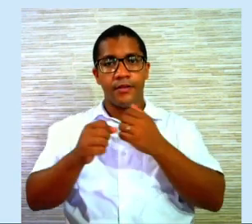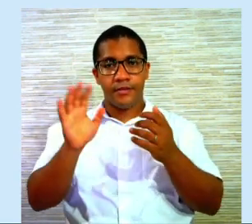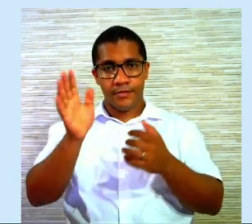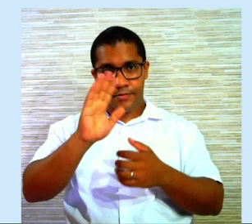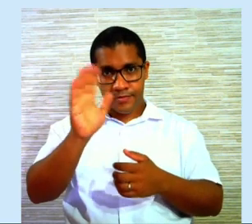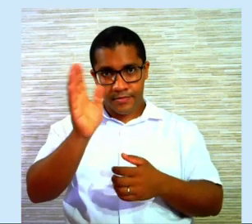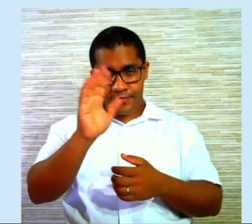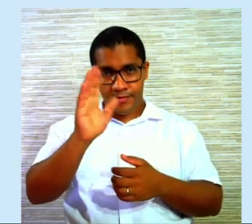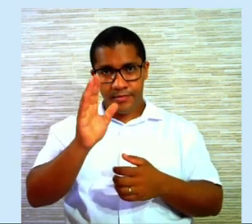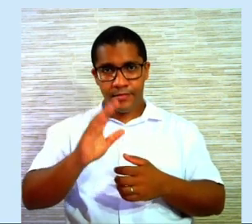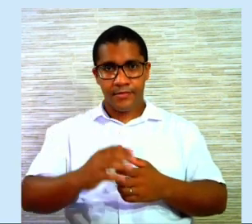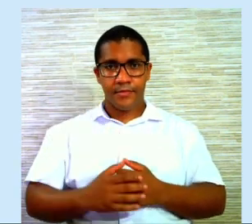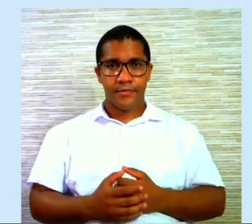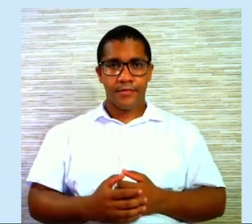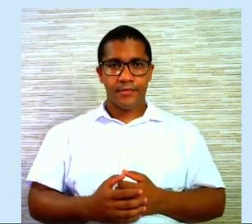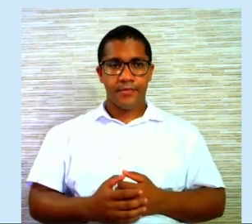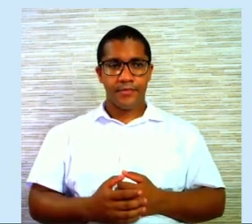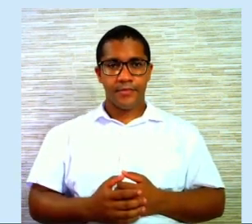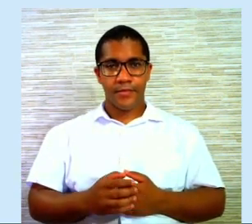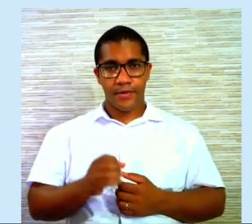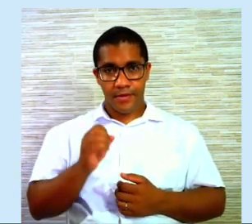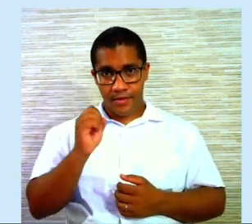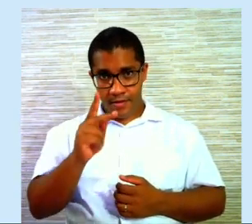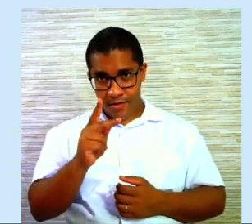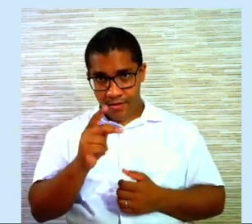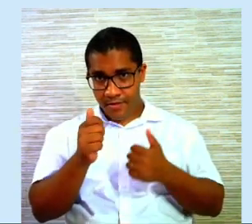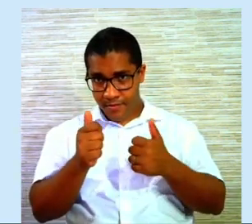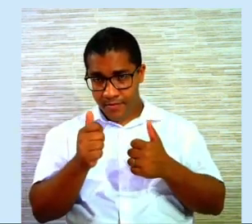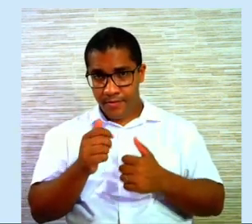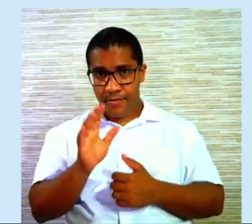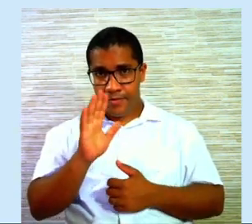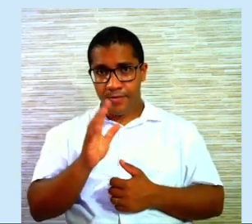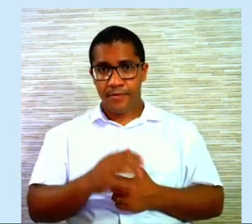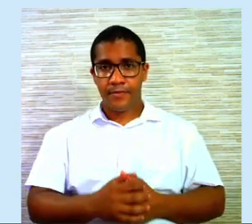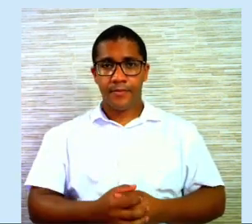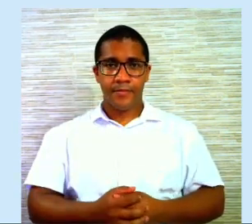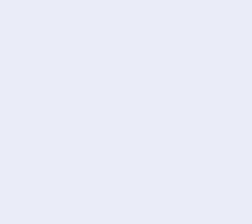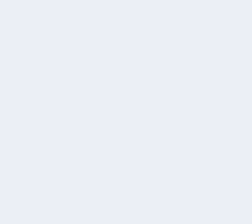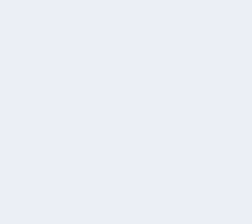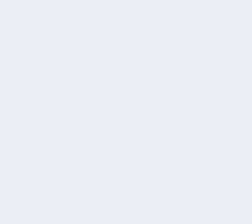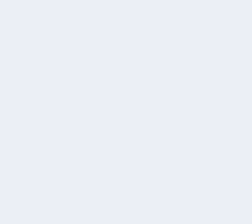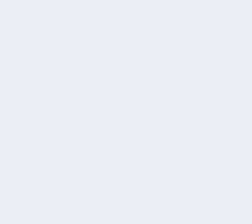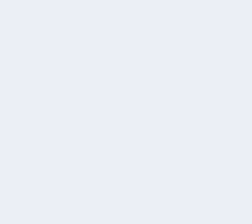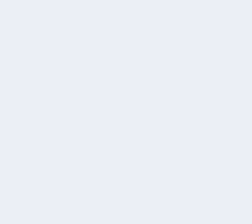e até a próxima, professor Cláudio Nascimento. Ou queres ou não queres?